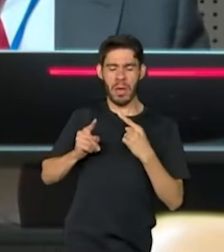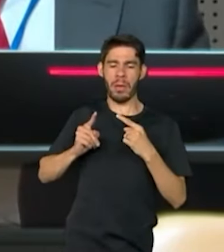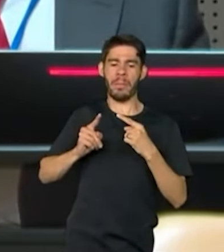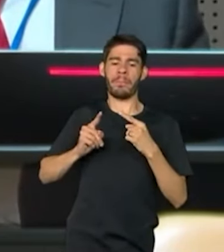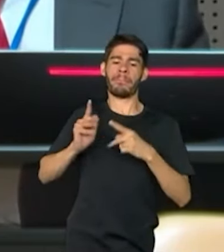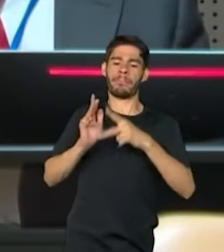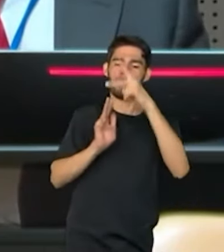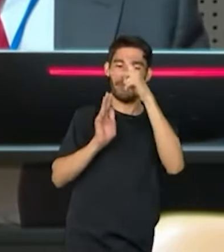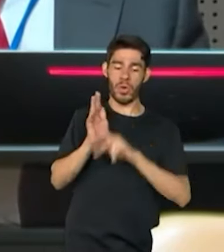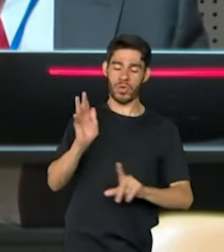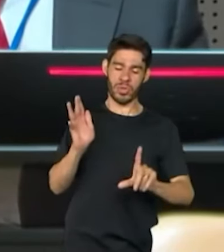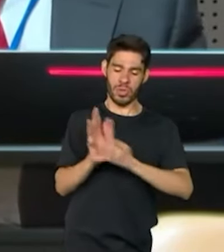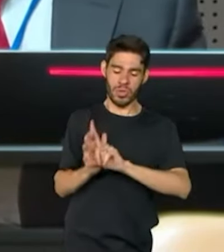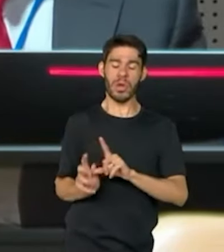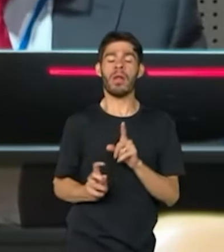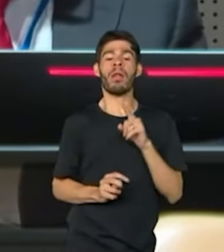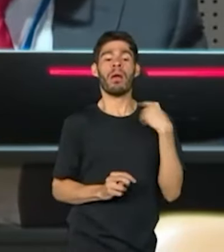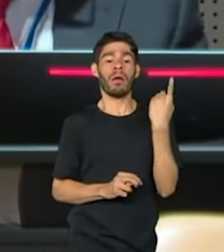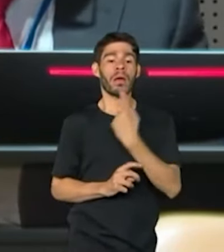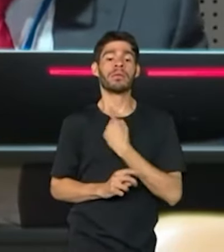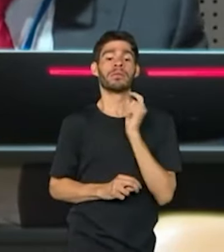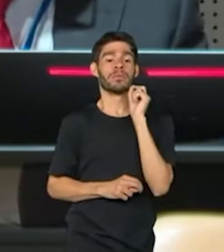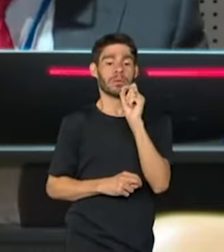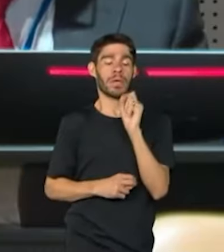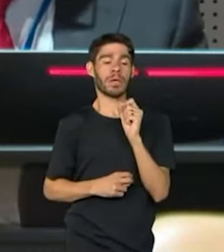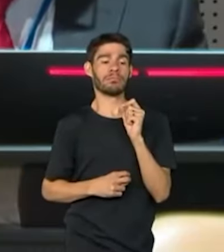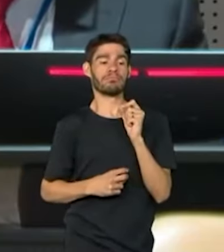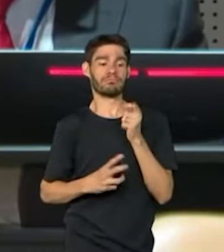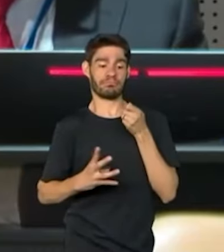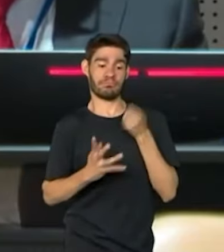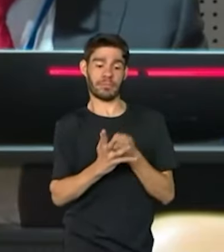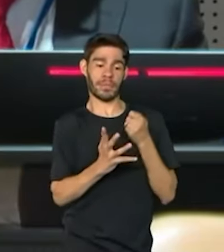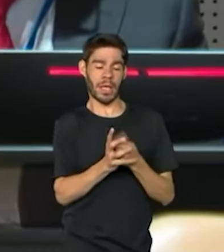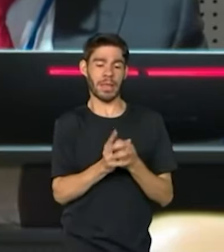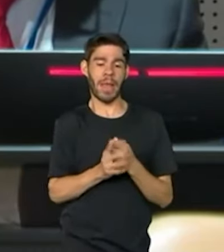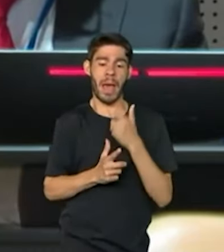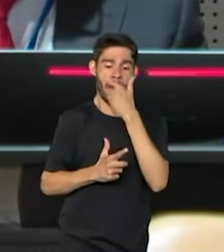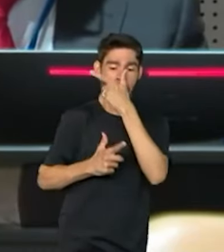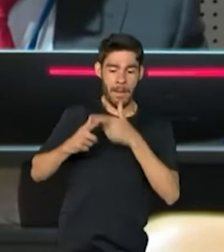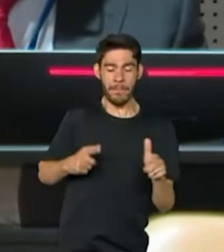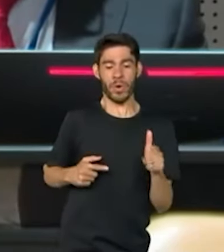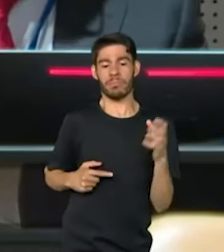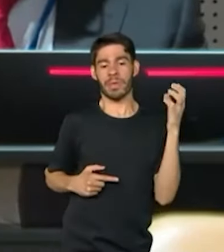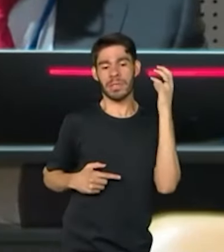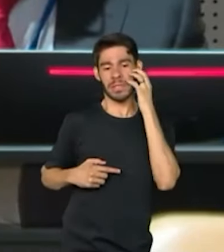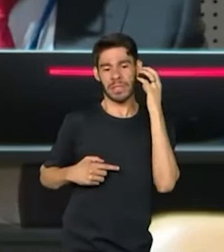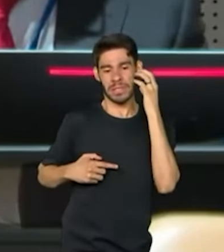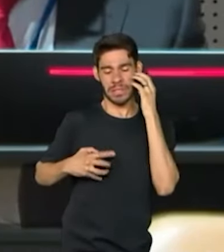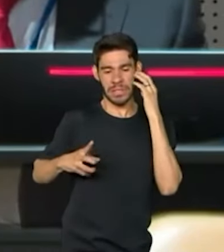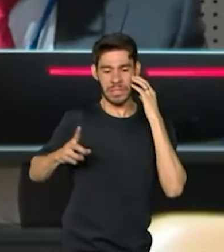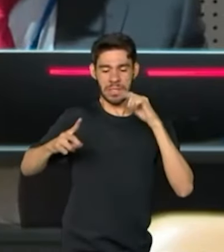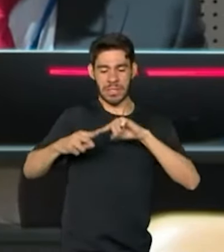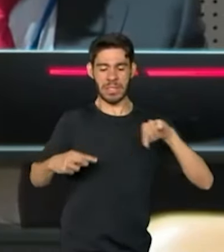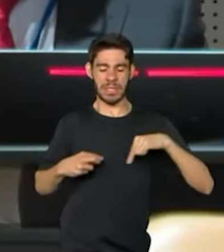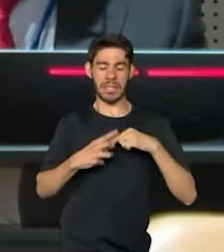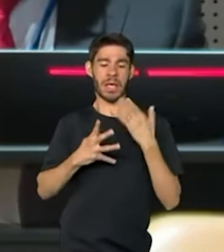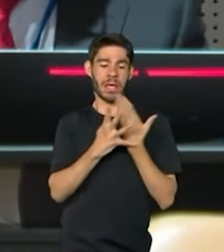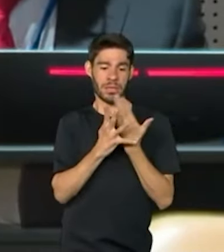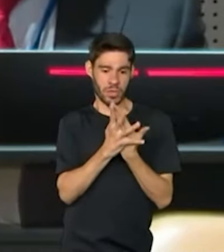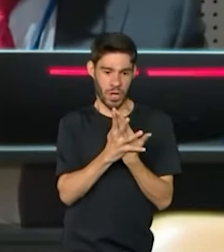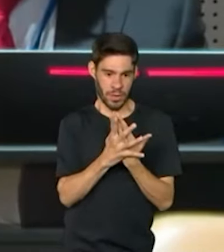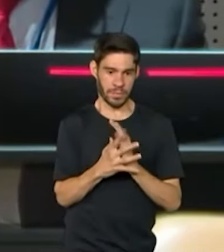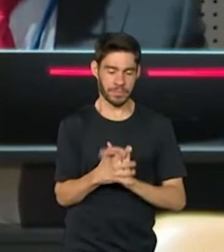lei em que nós vamos tentar não permitir celular na sala de aula.